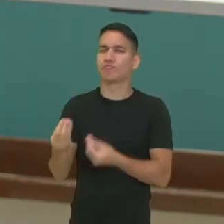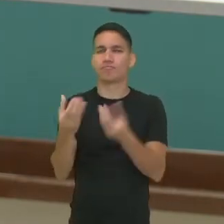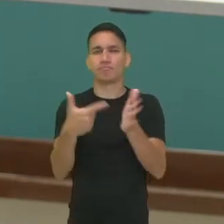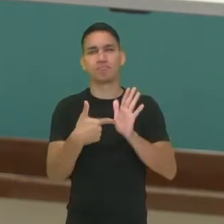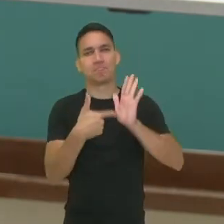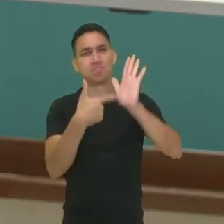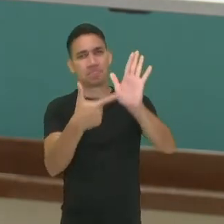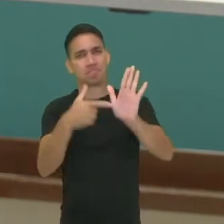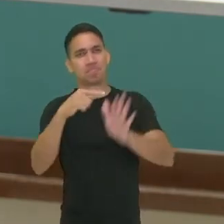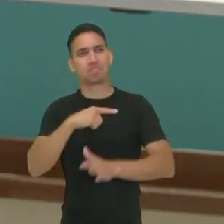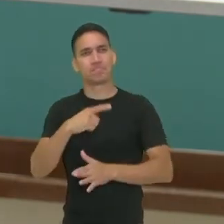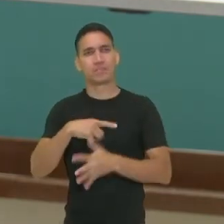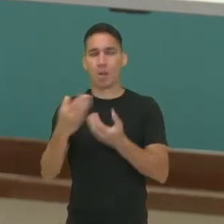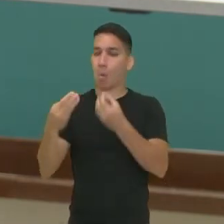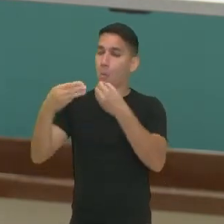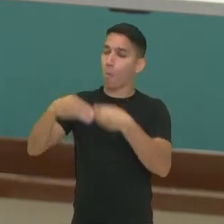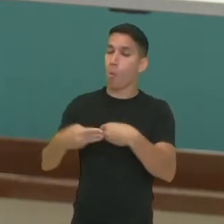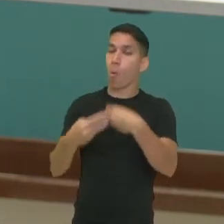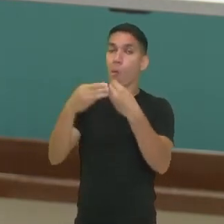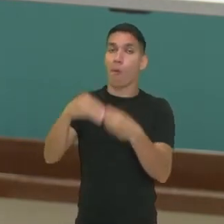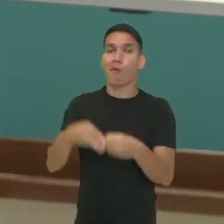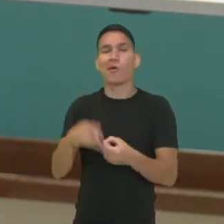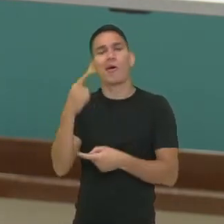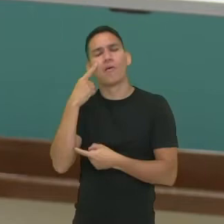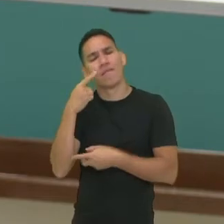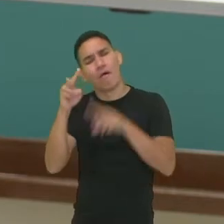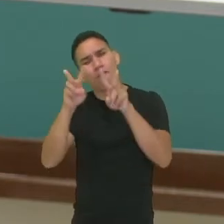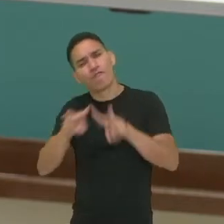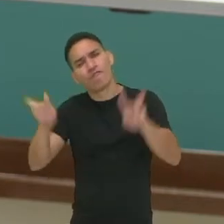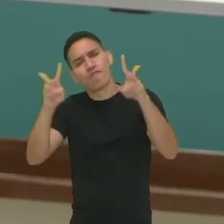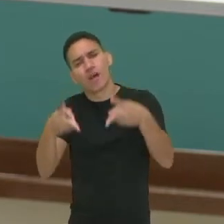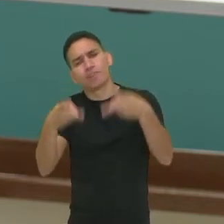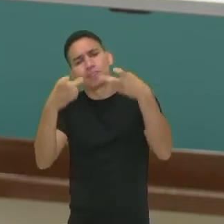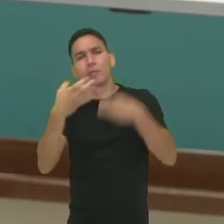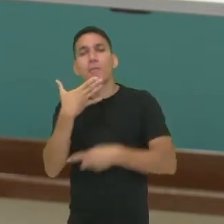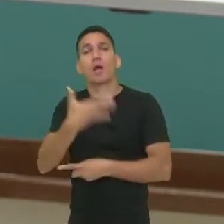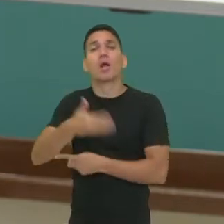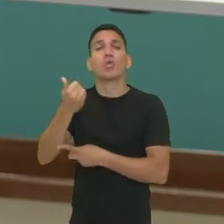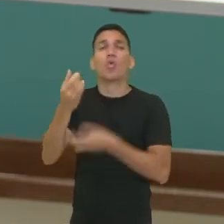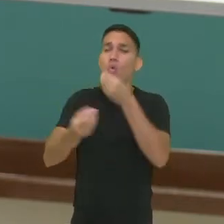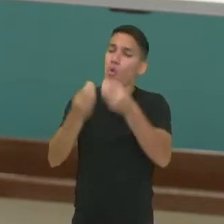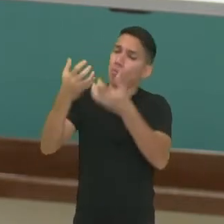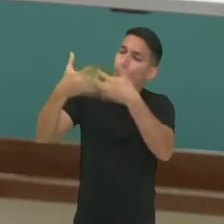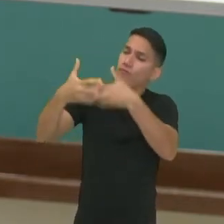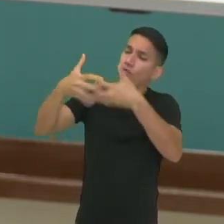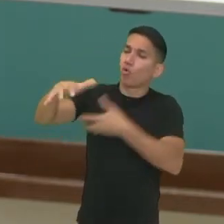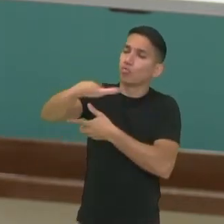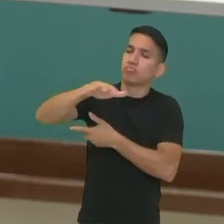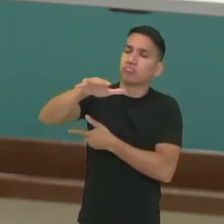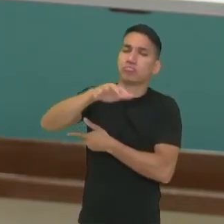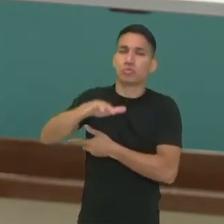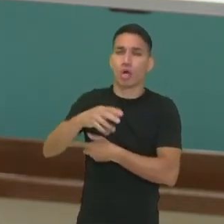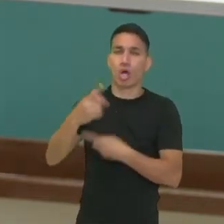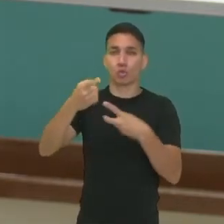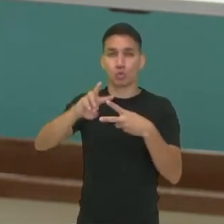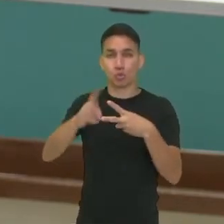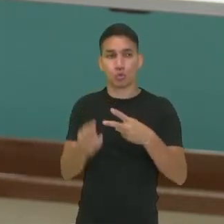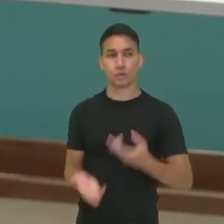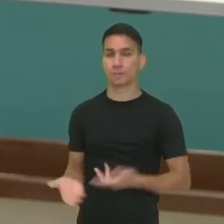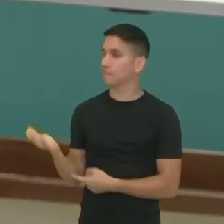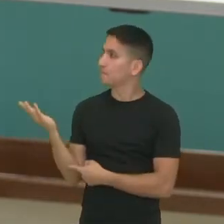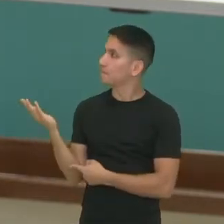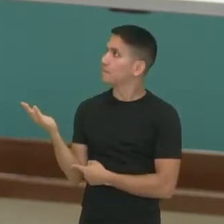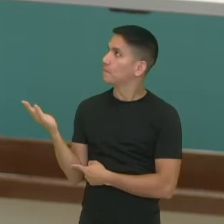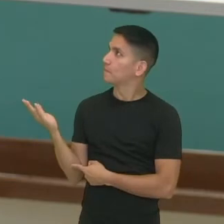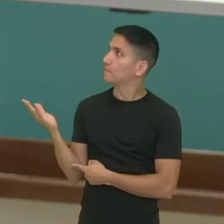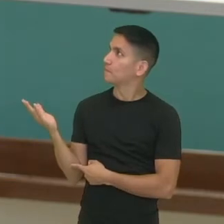um modelinho molecular para nós podermos visualizar melhor no espaço essas 2 substâncias